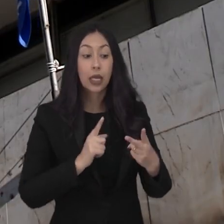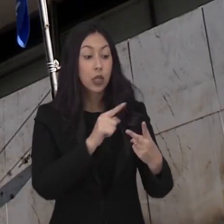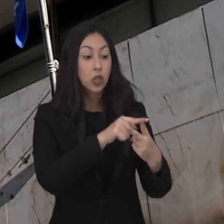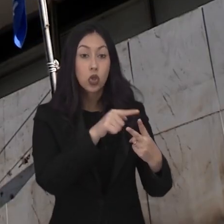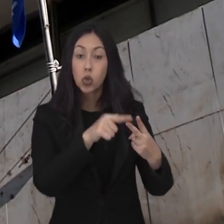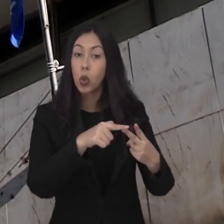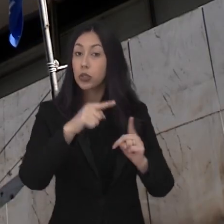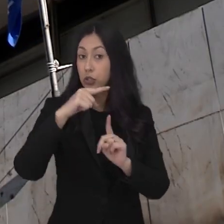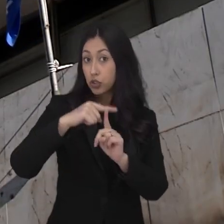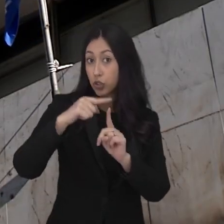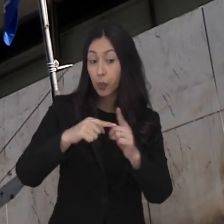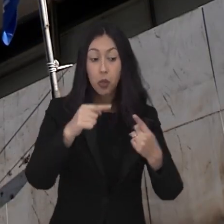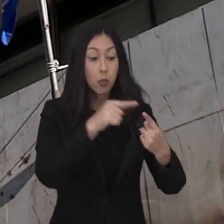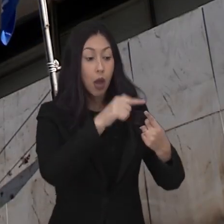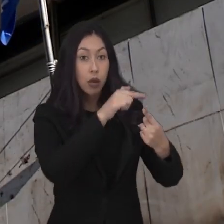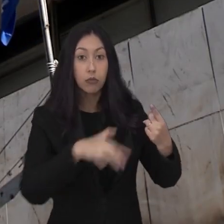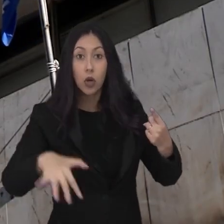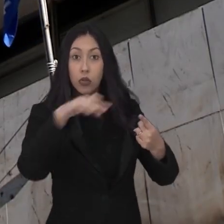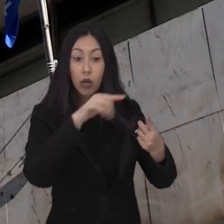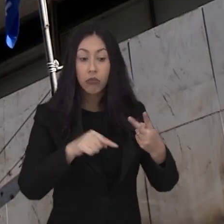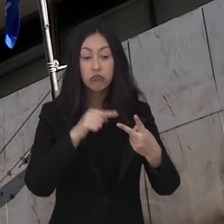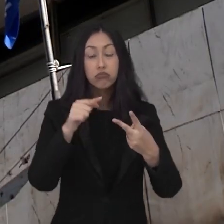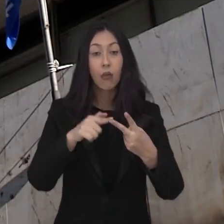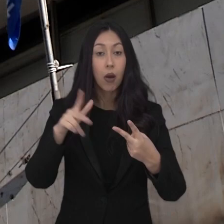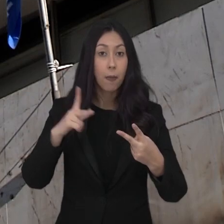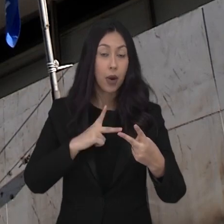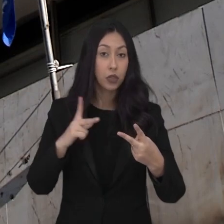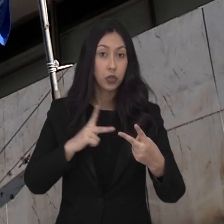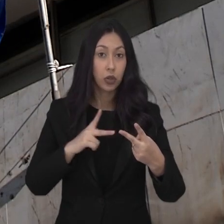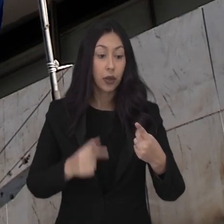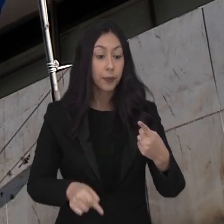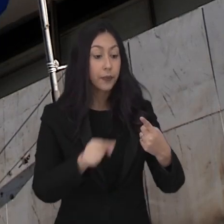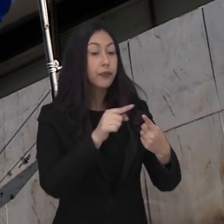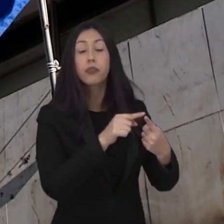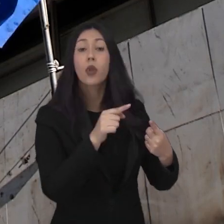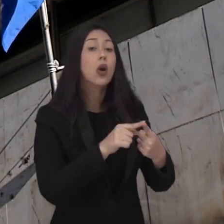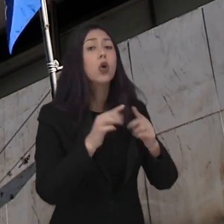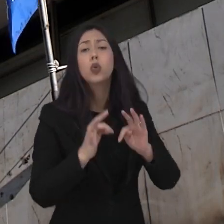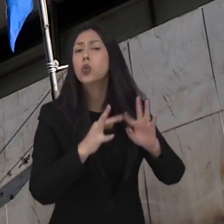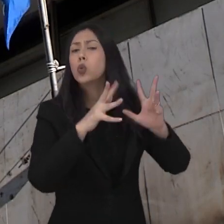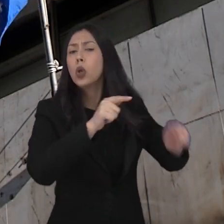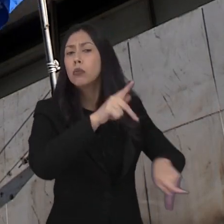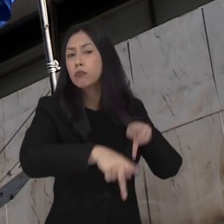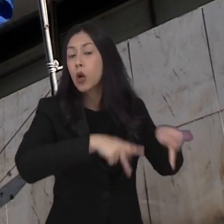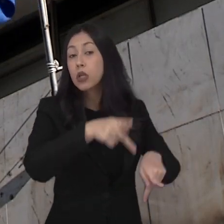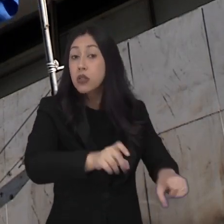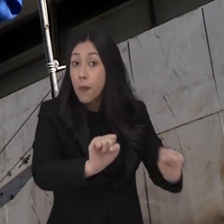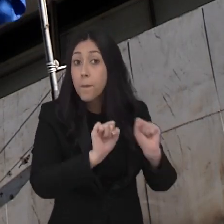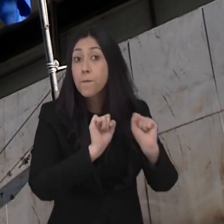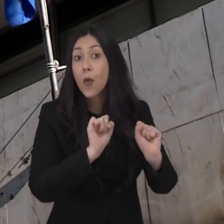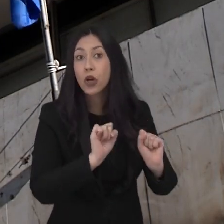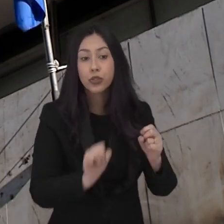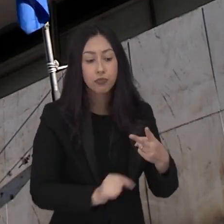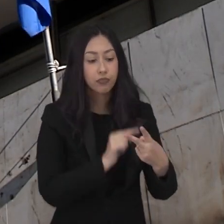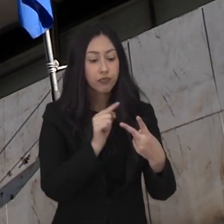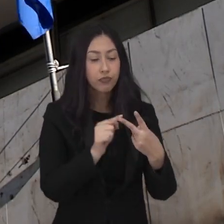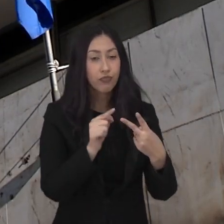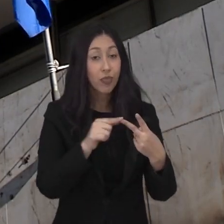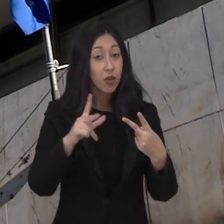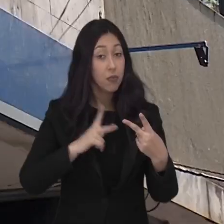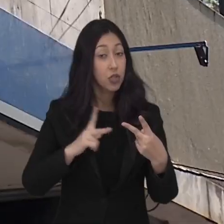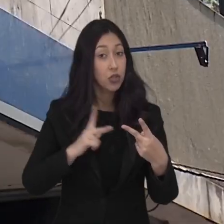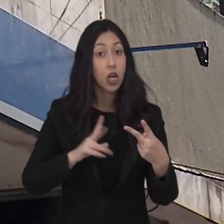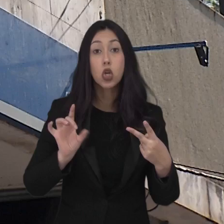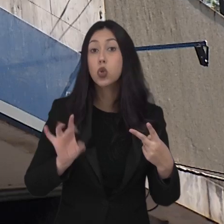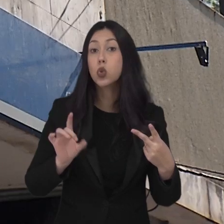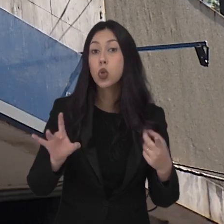Previdência é dividida em 2 regimes, o geral e o próprio. O primeiro é aberto a toda a população e o segundo